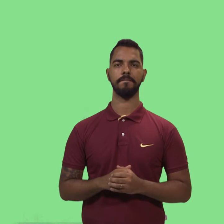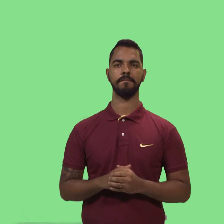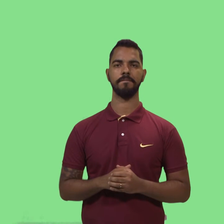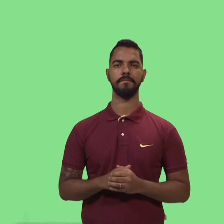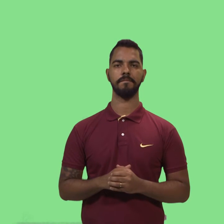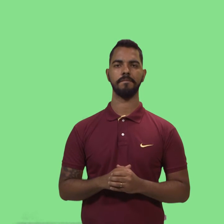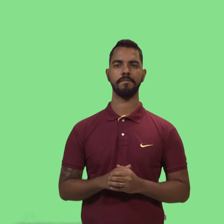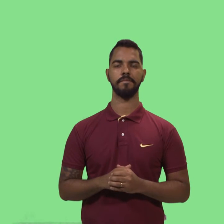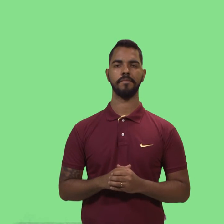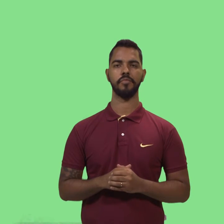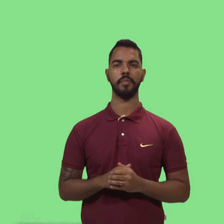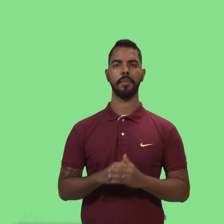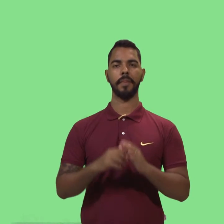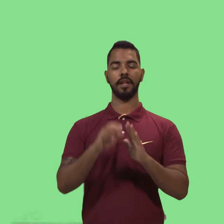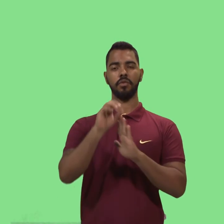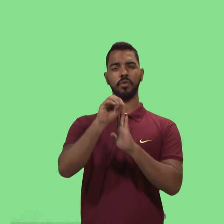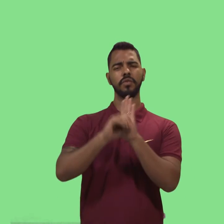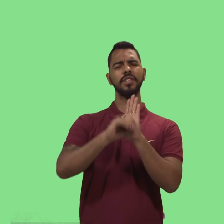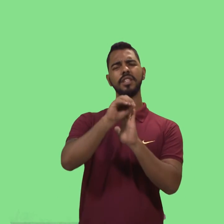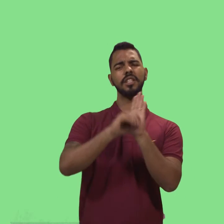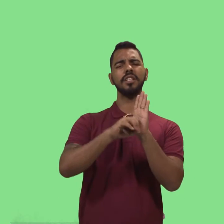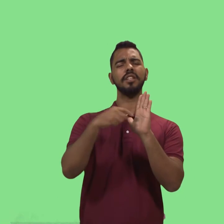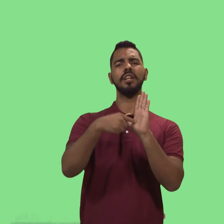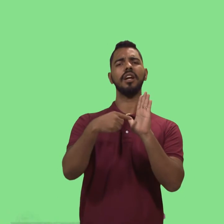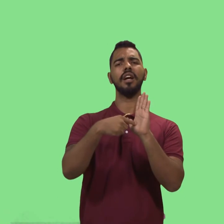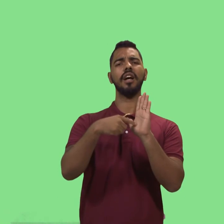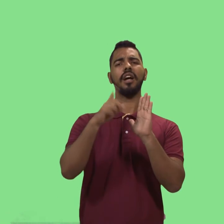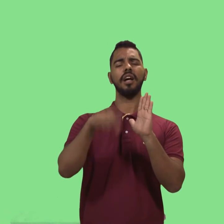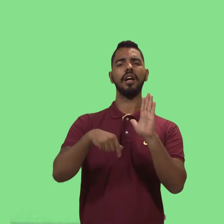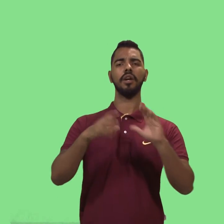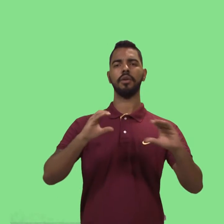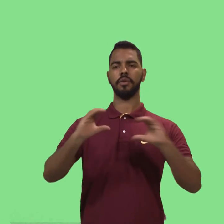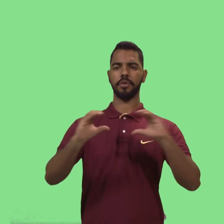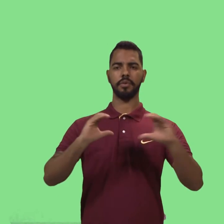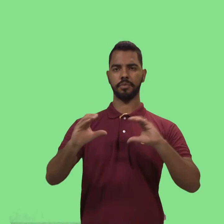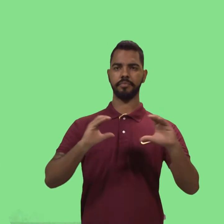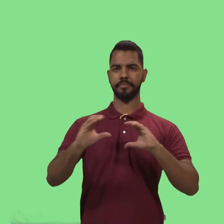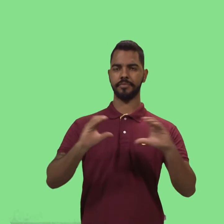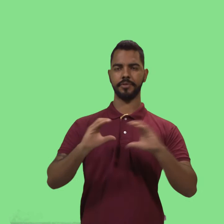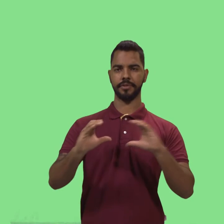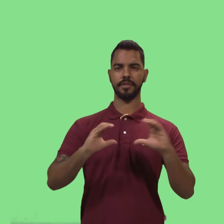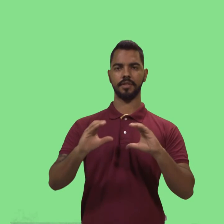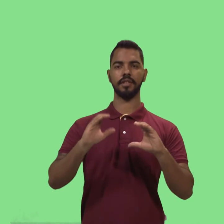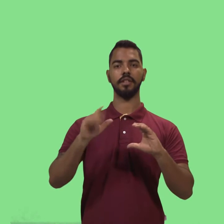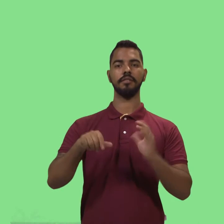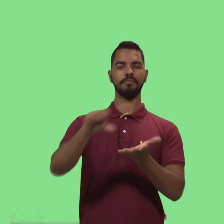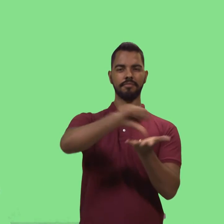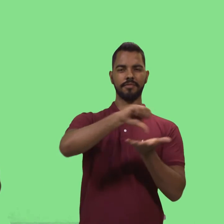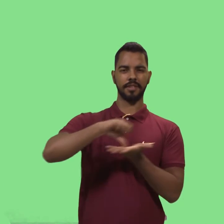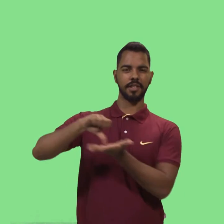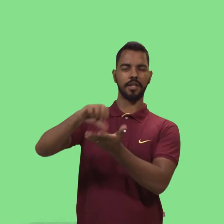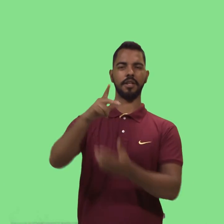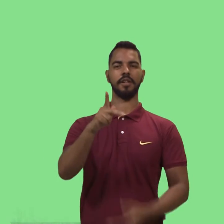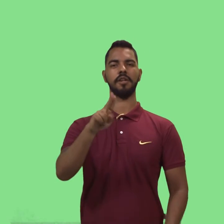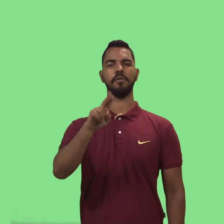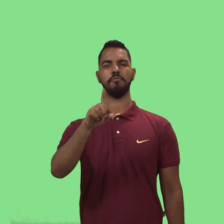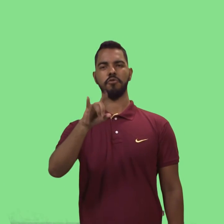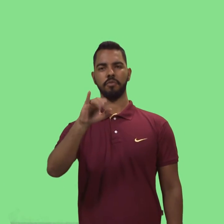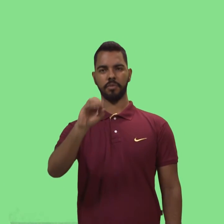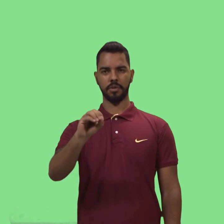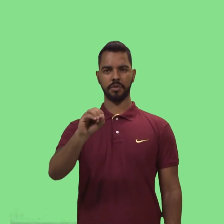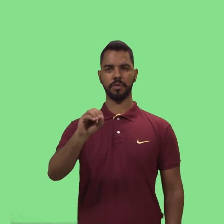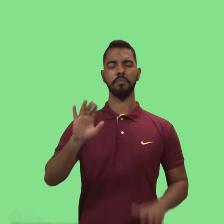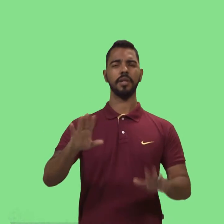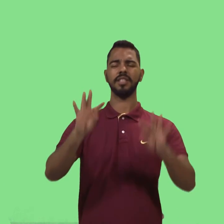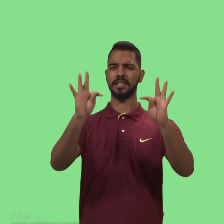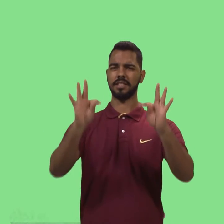na descrição que o ofício é uma comunicação expedida exclusivamente por órgãos públicos, mas a composição